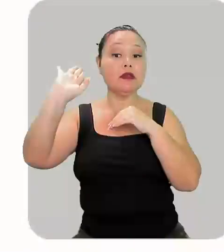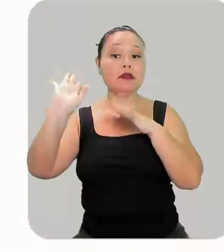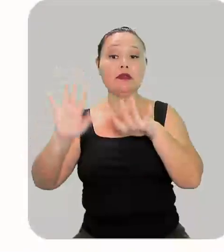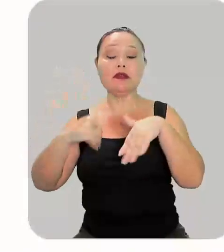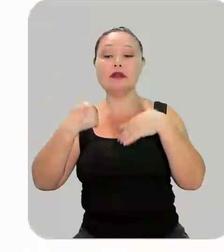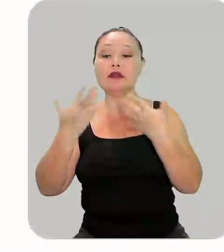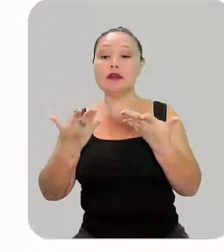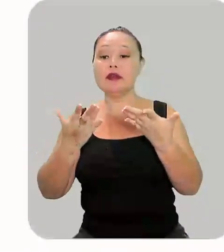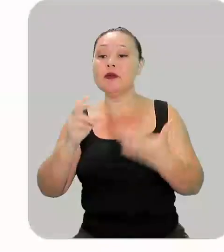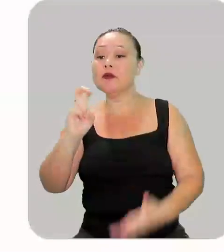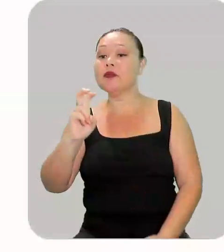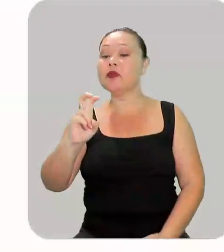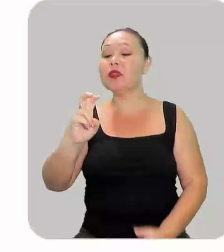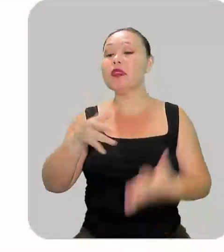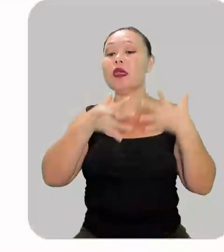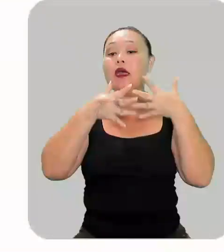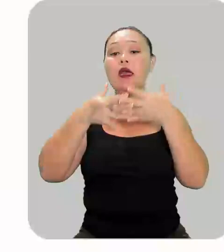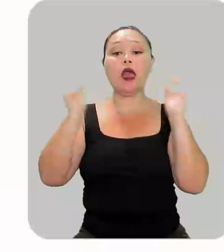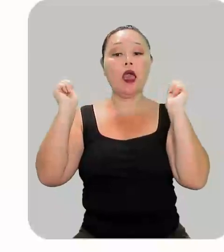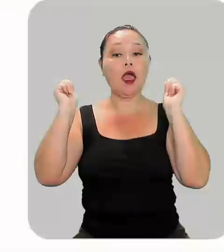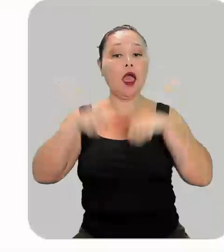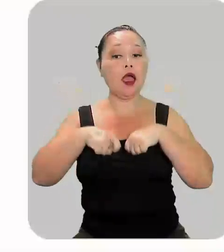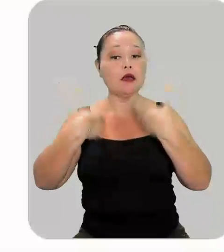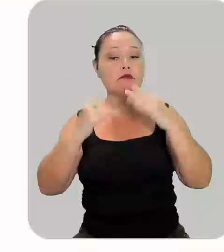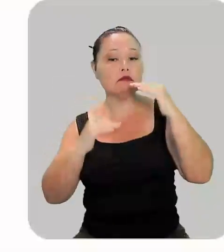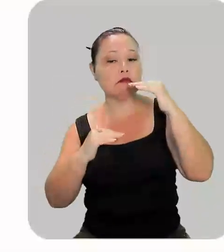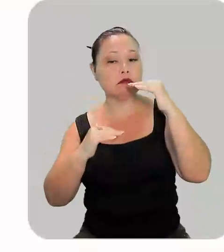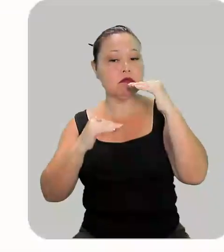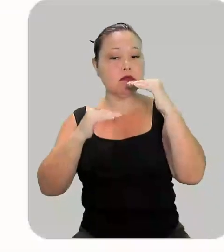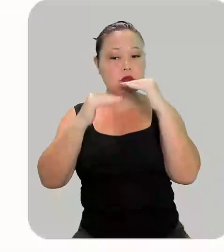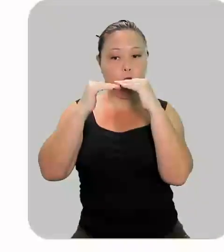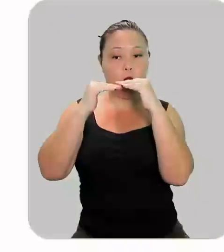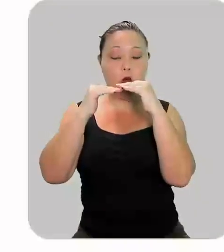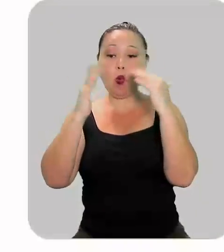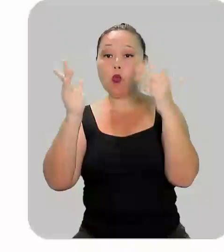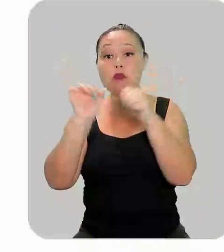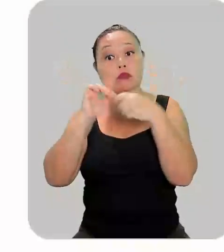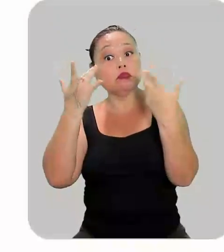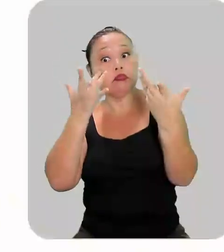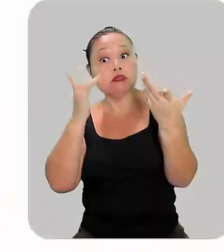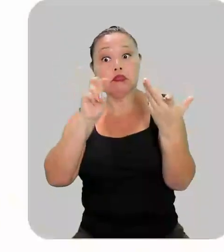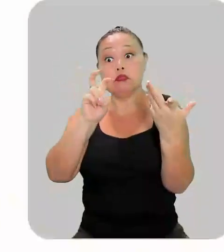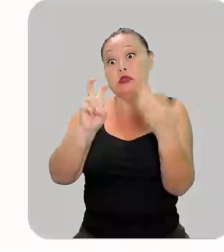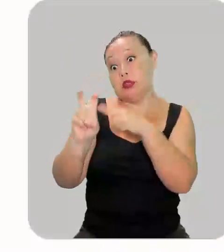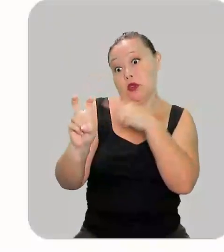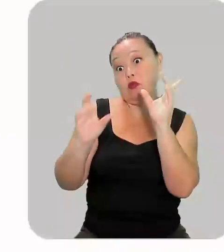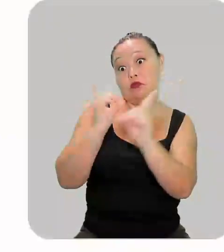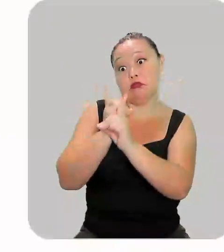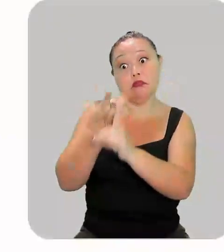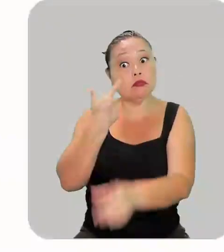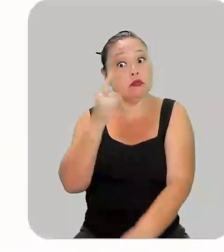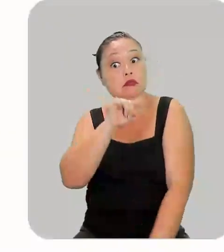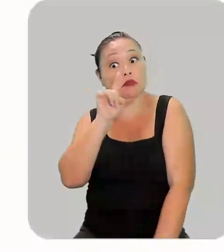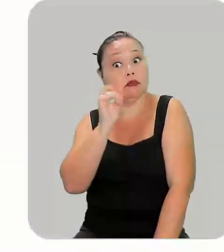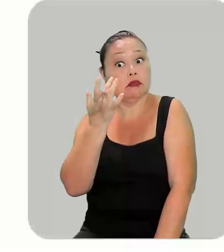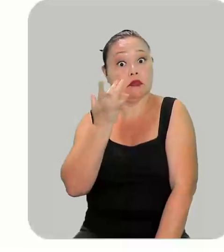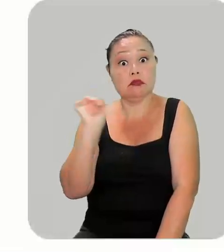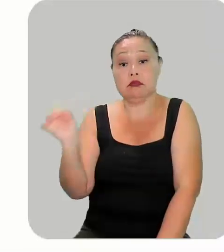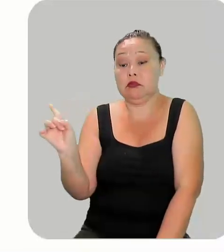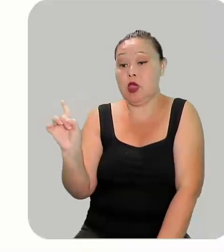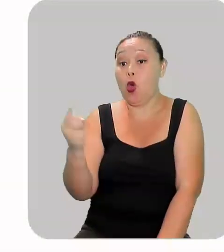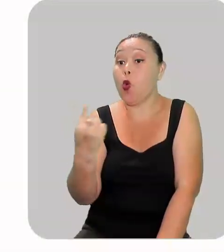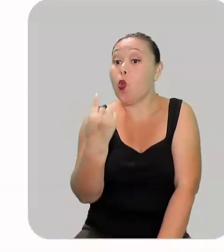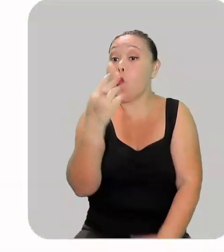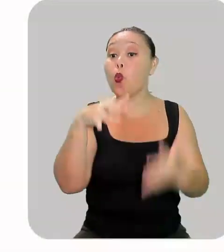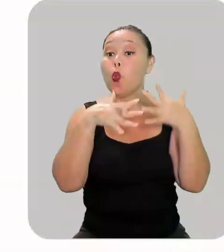demais. 5 caminhões com capacidade máxima de 10 metros cúbicos? Bom, eu achei 5 lá, né? Será que é essa daí, então? Ah, mas